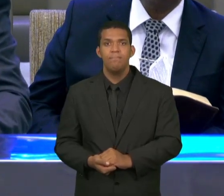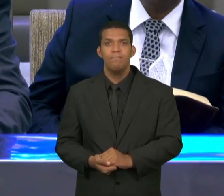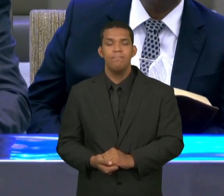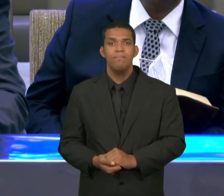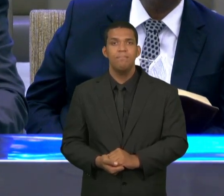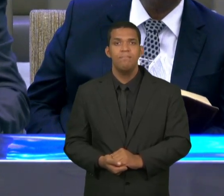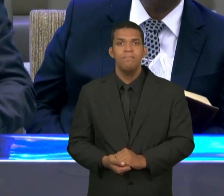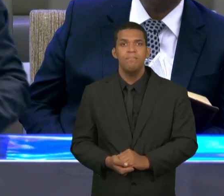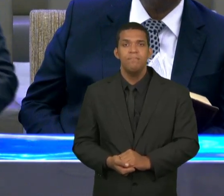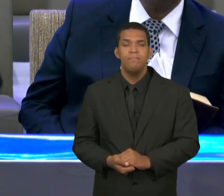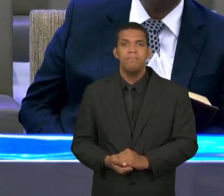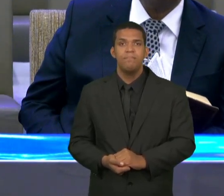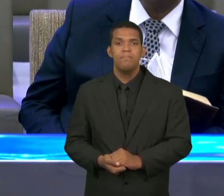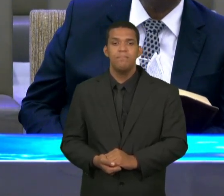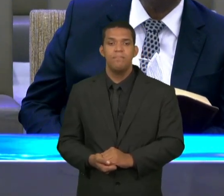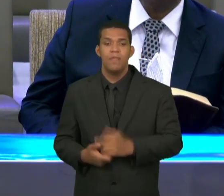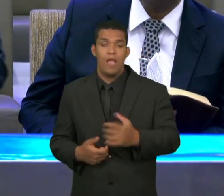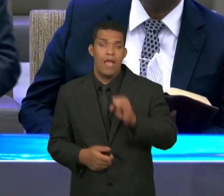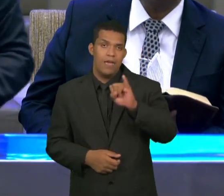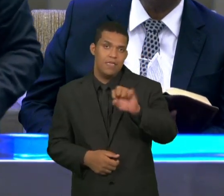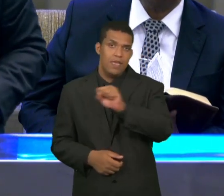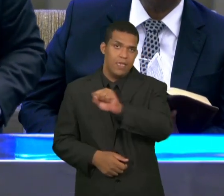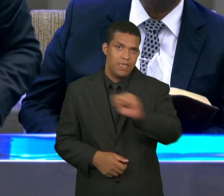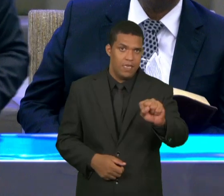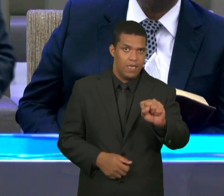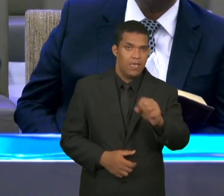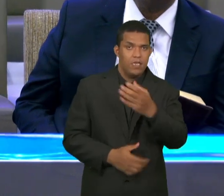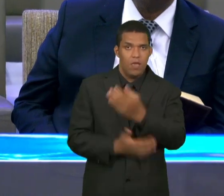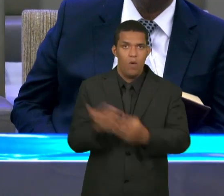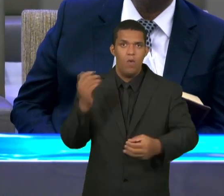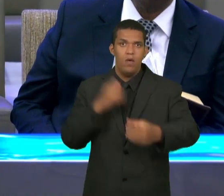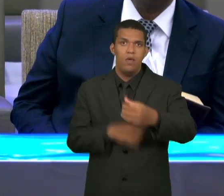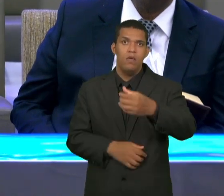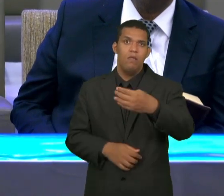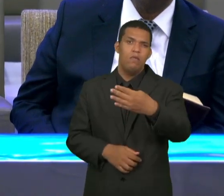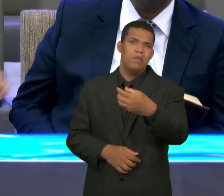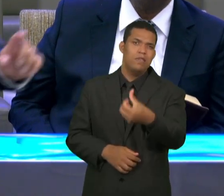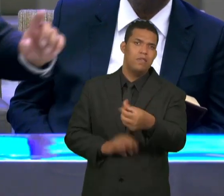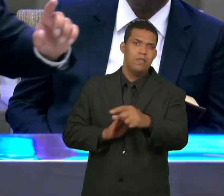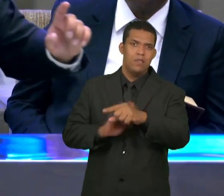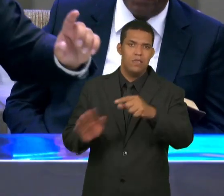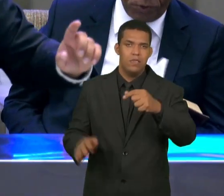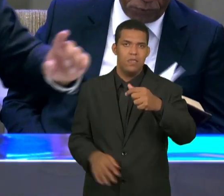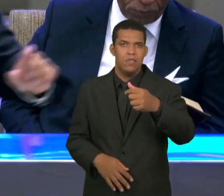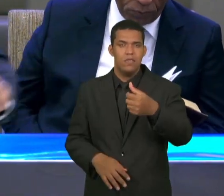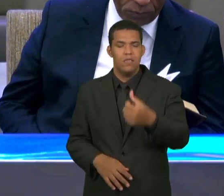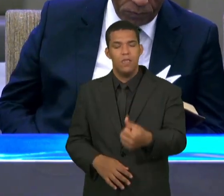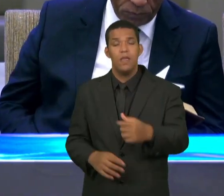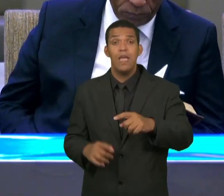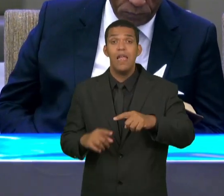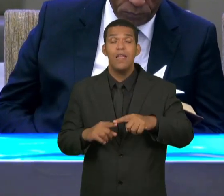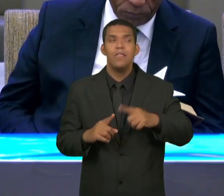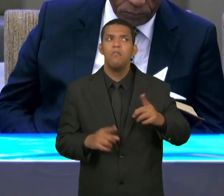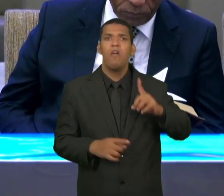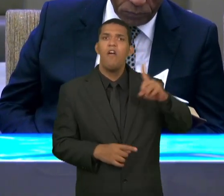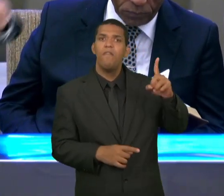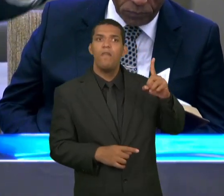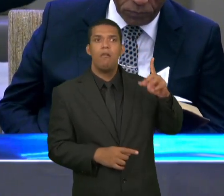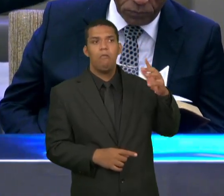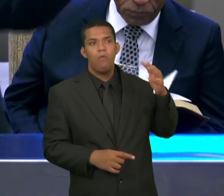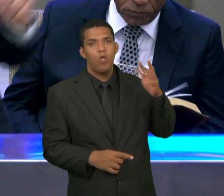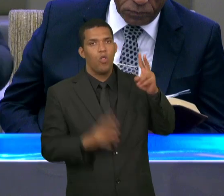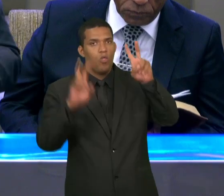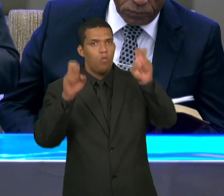Deus diz em Isaías 46 e 10 que ele anuncia o fim desde o começo. E desde